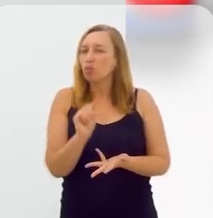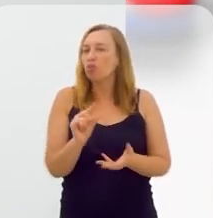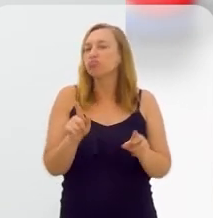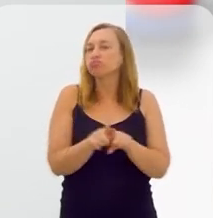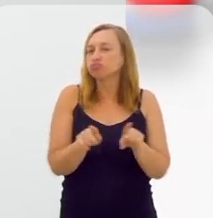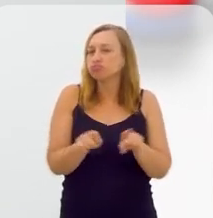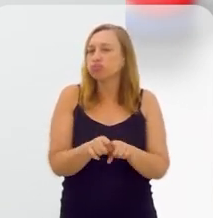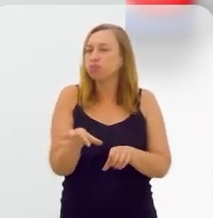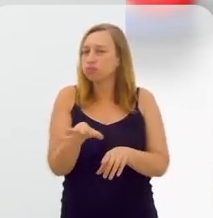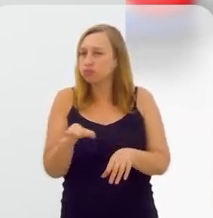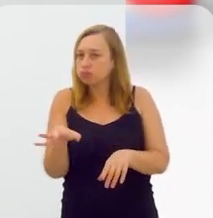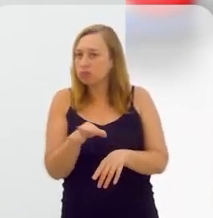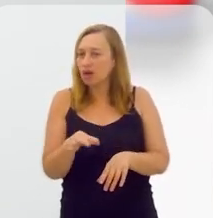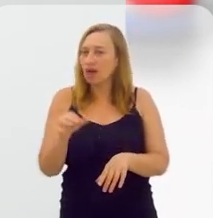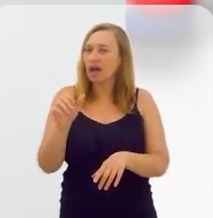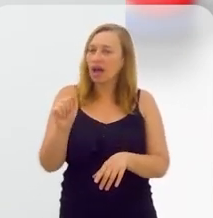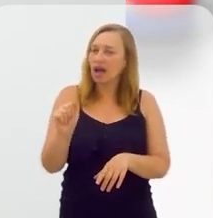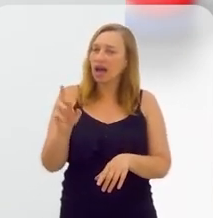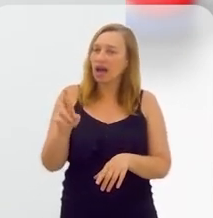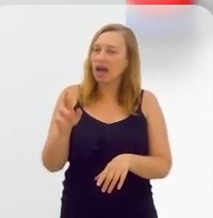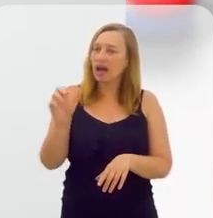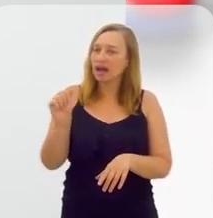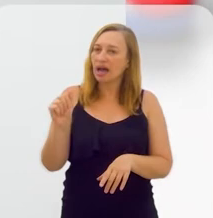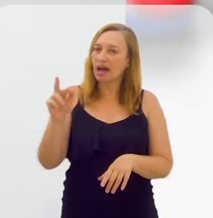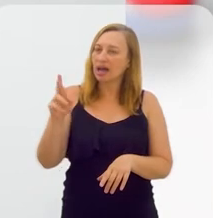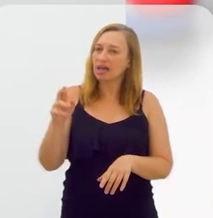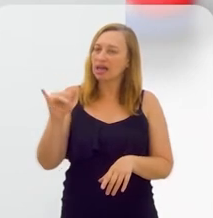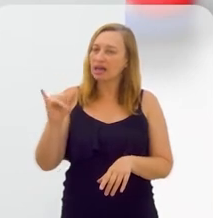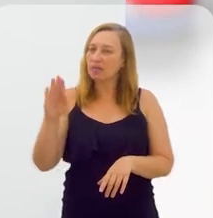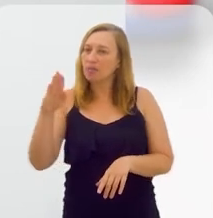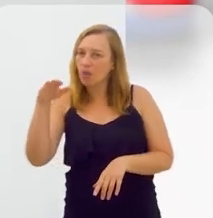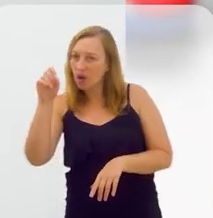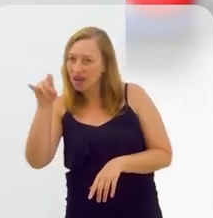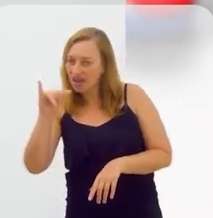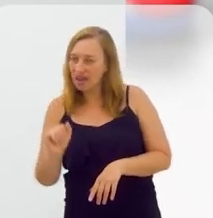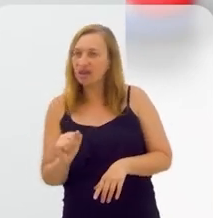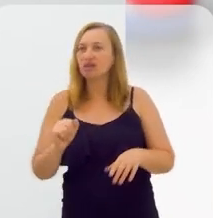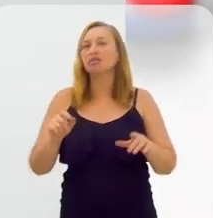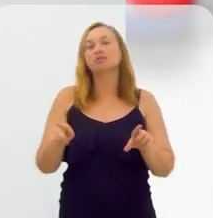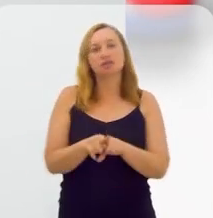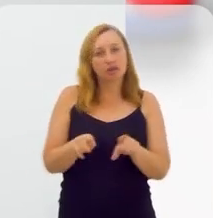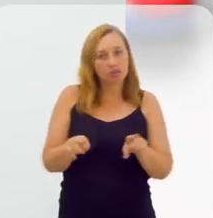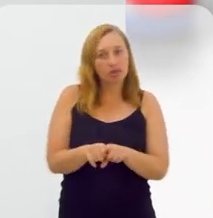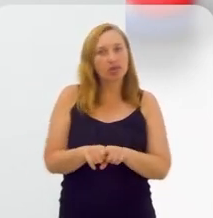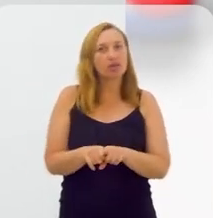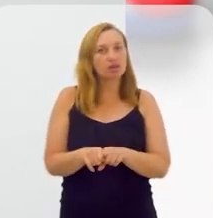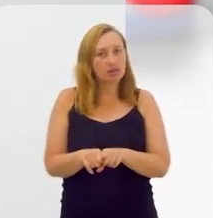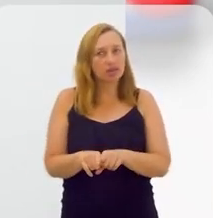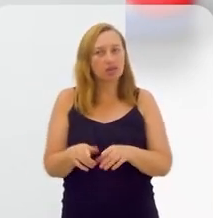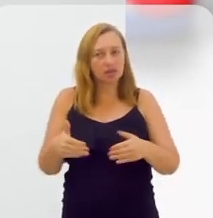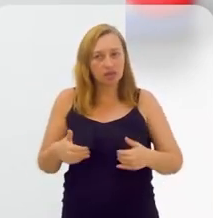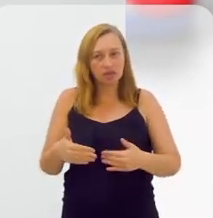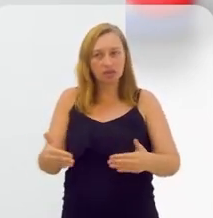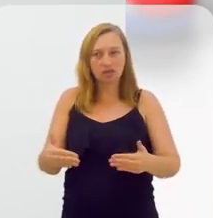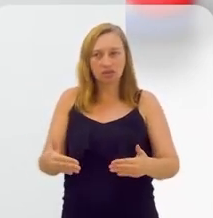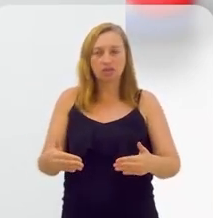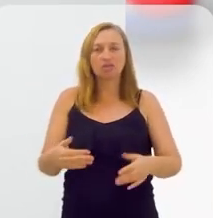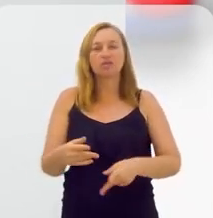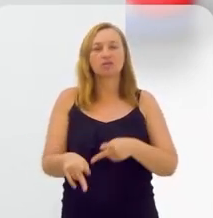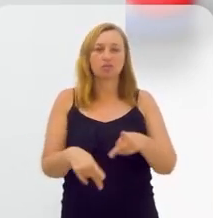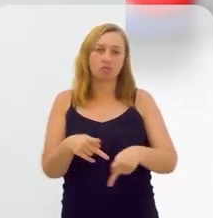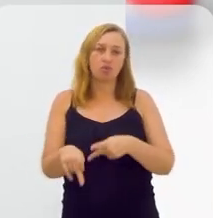falando um pouco também da moeda arariboia, eu acho que a moeda arariboia ela também abre espaço, né, para